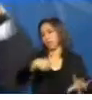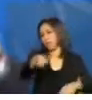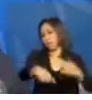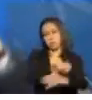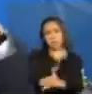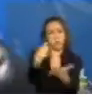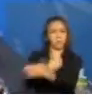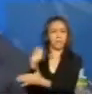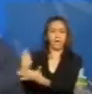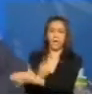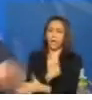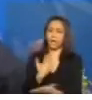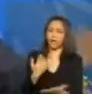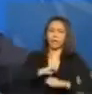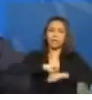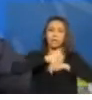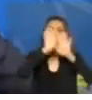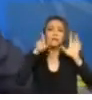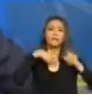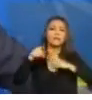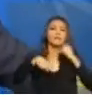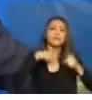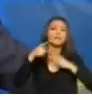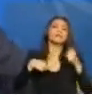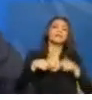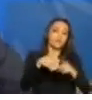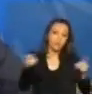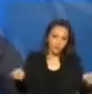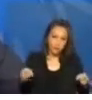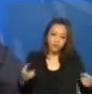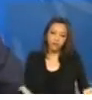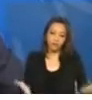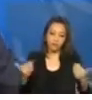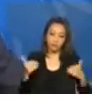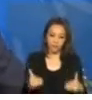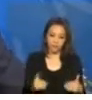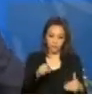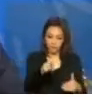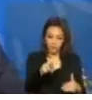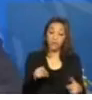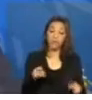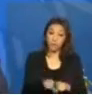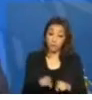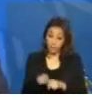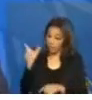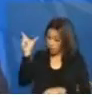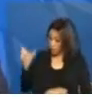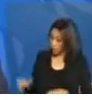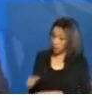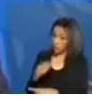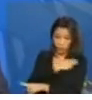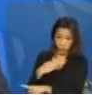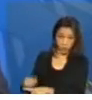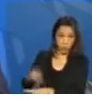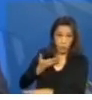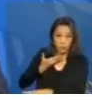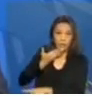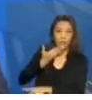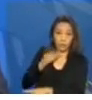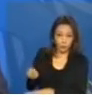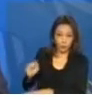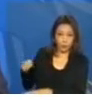tirarem toda e qualquer dúvida. O presidente Gustavo Canu também vai estar com a sua equipe